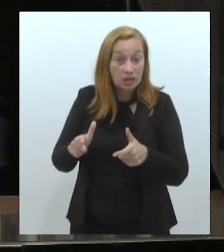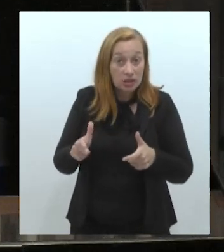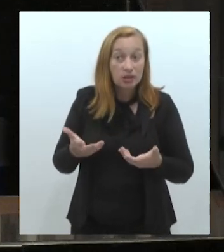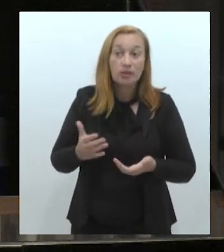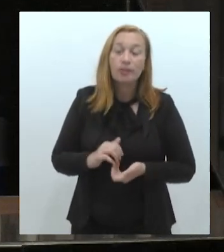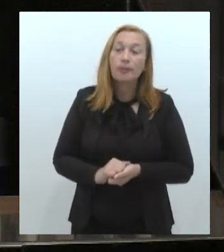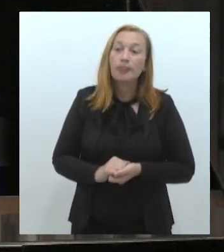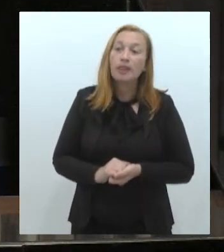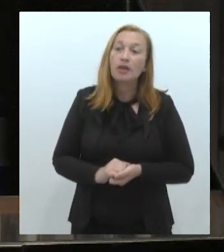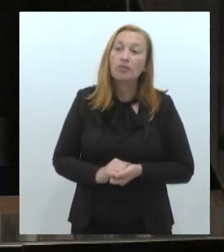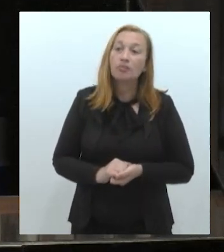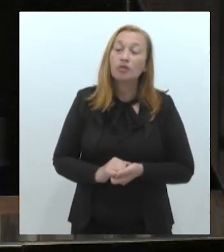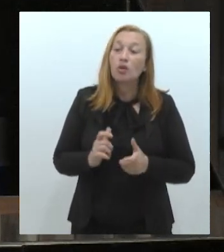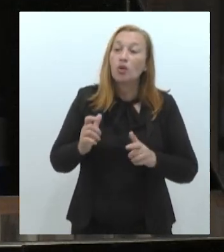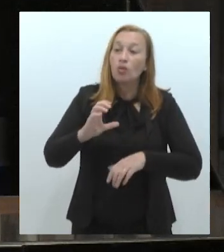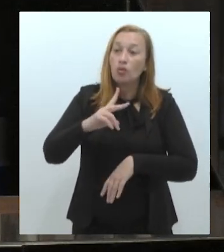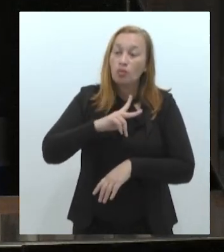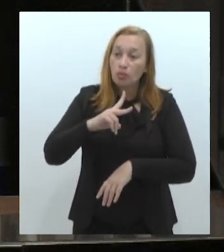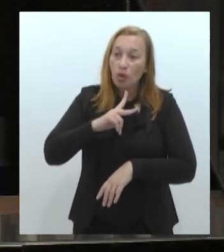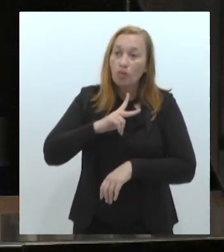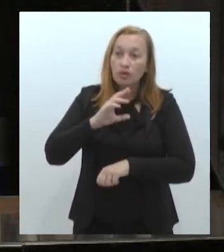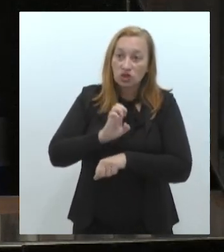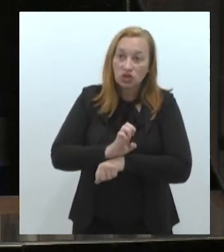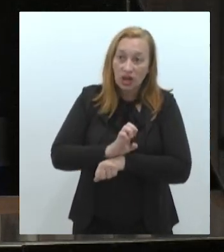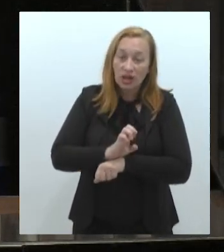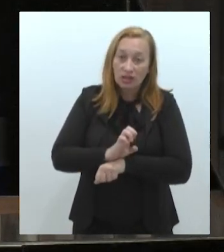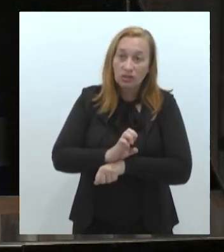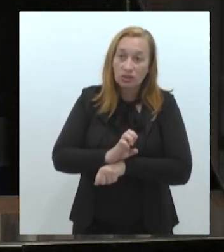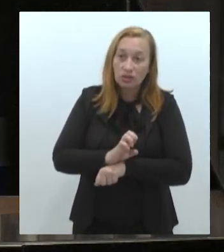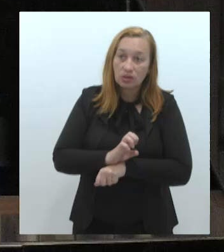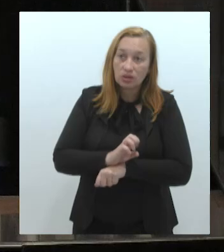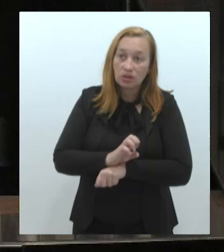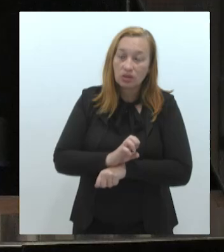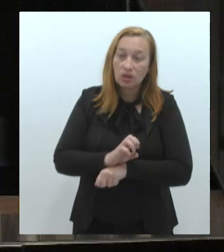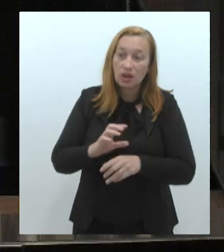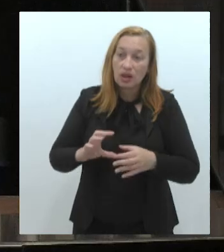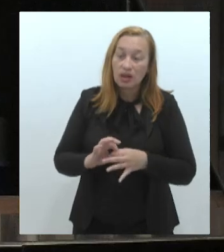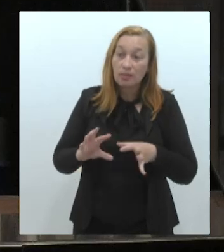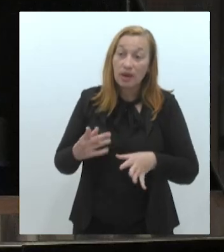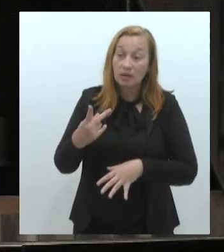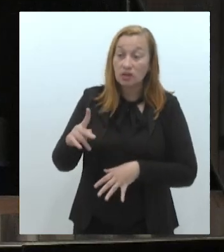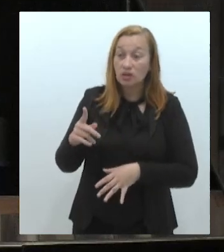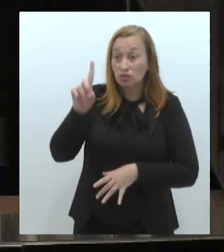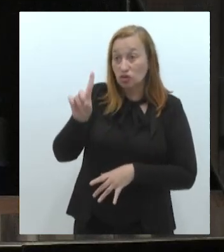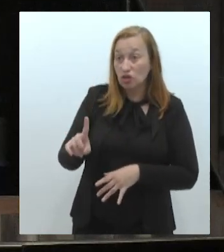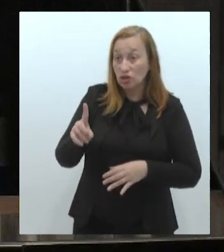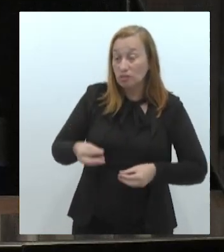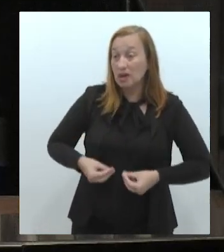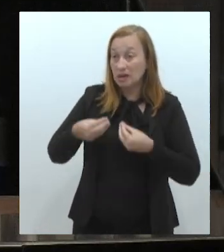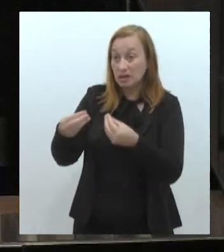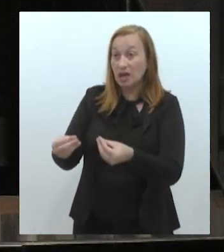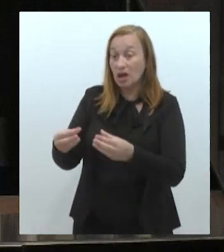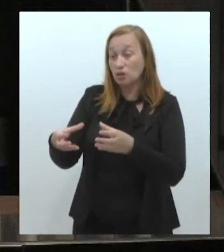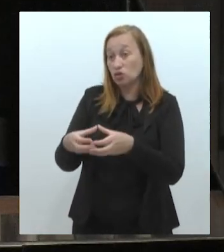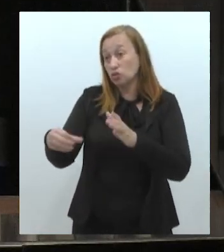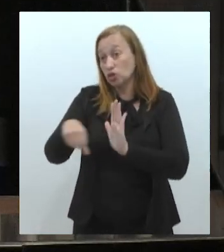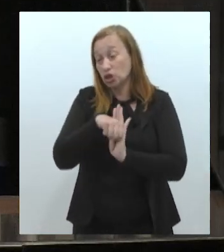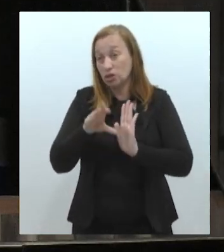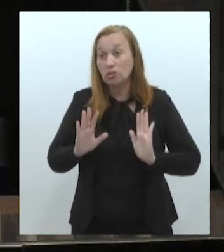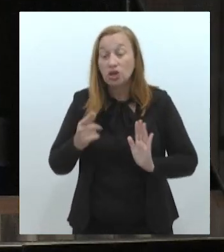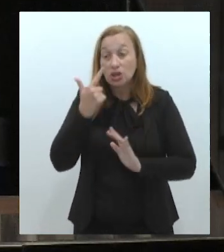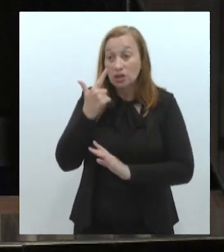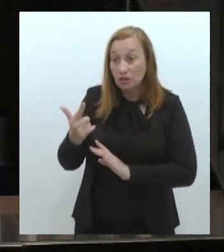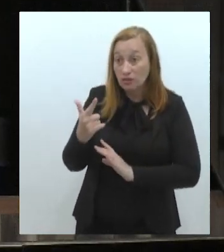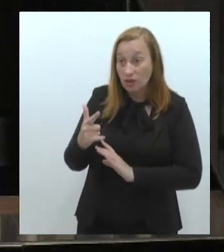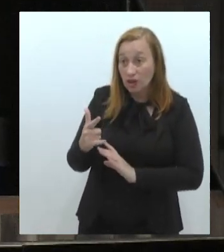exceção, estados onde o próprio Estado abre mão do seu monopólio para entregar às organizações criminosas. A gente vê isso